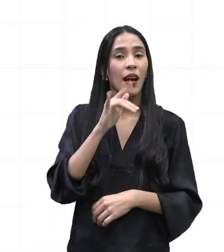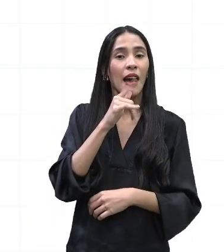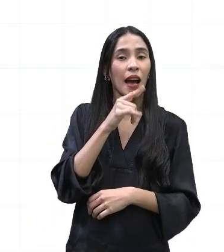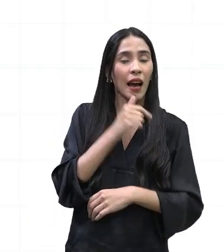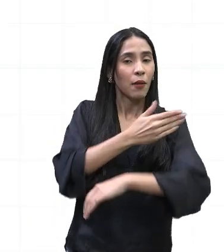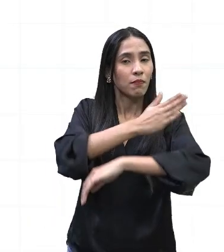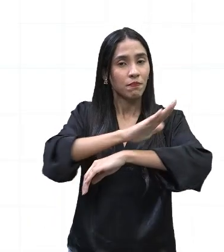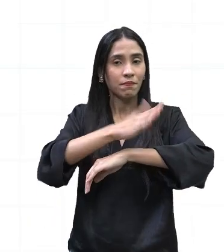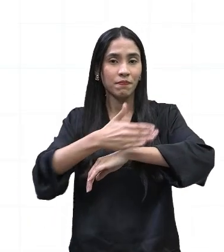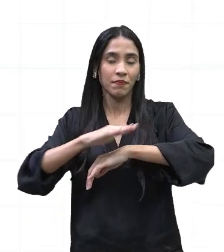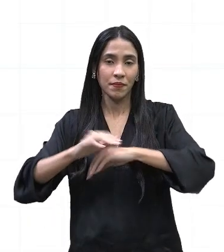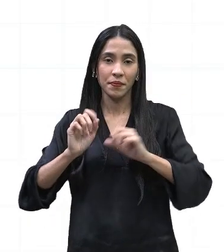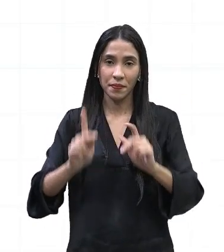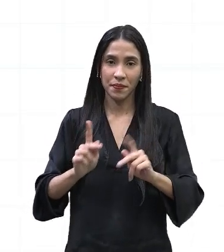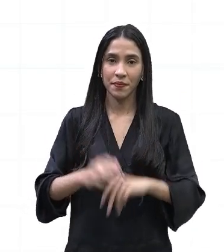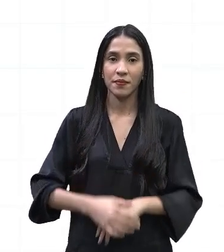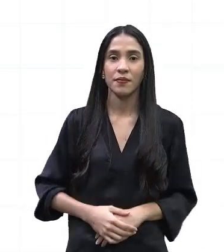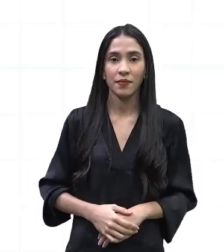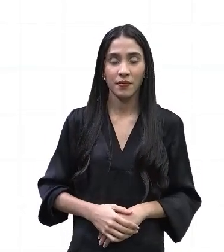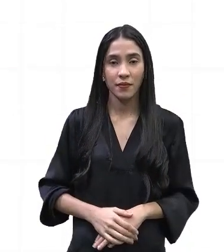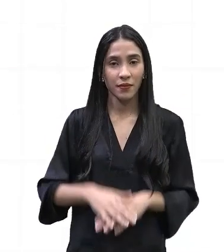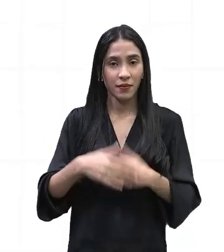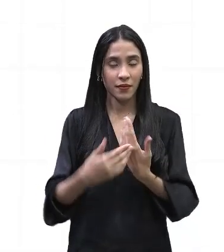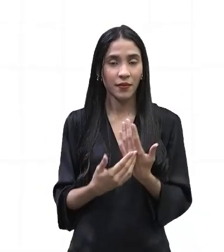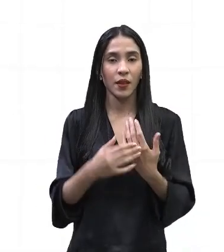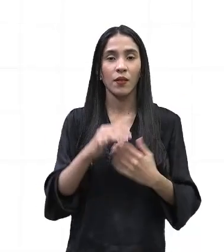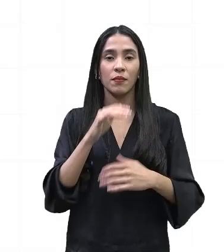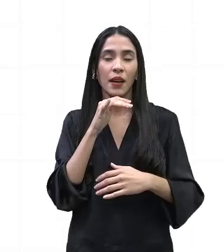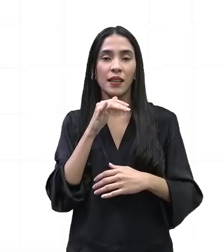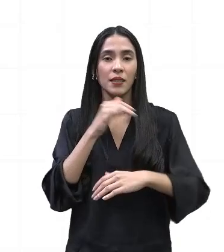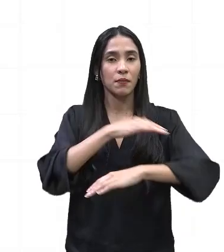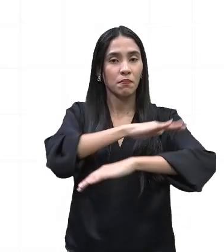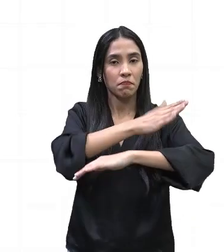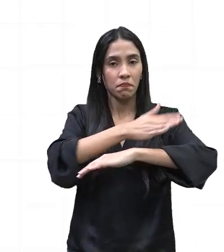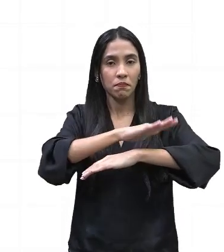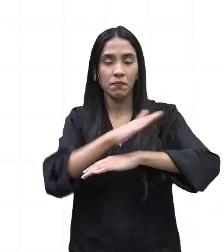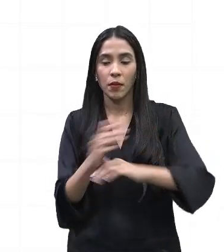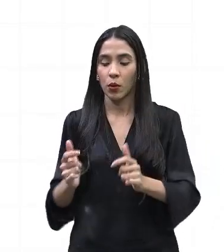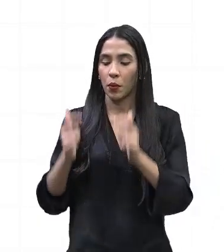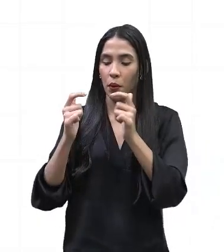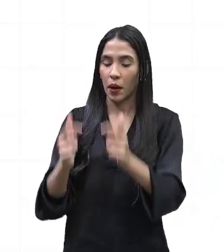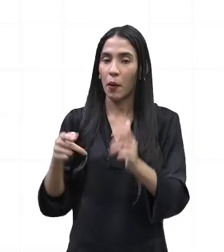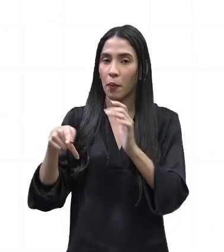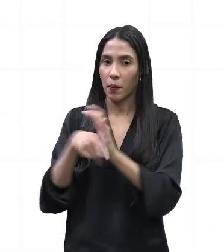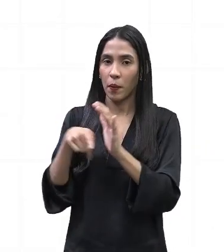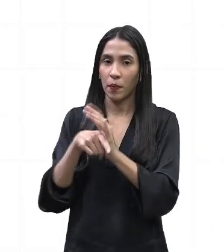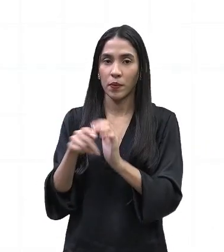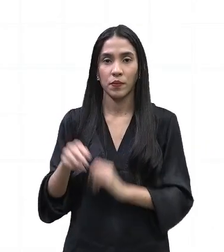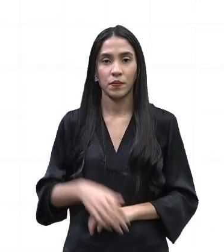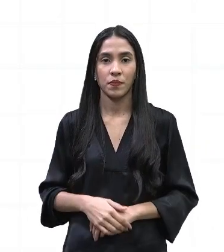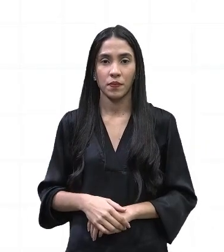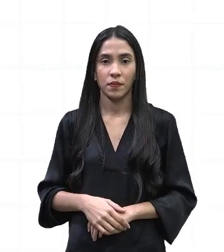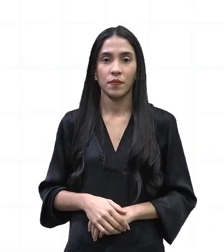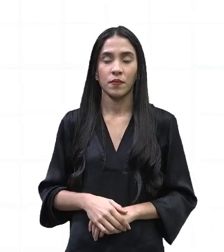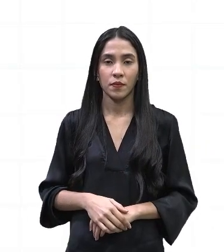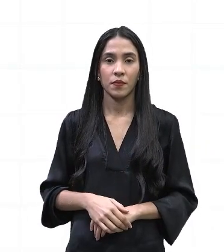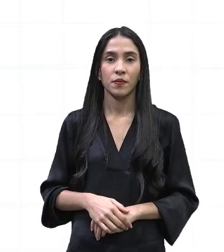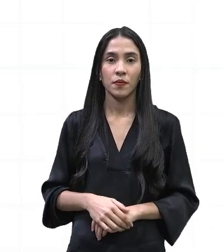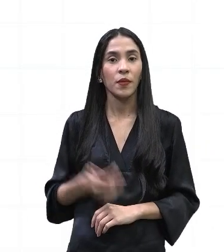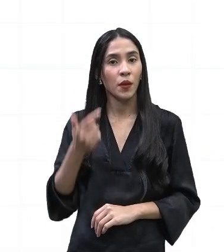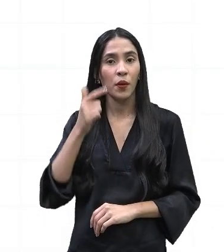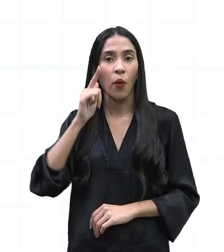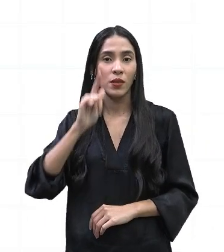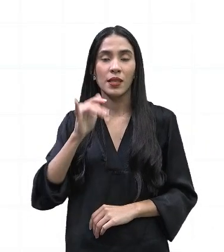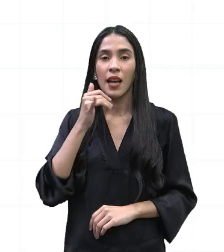rios represadas, tá? Então, eles represam uma certa região, né, do rio para que